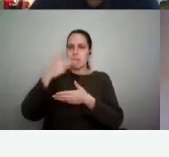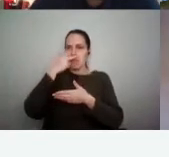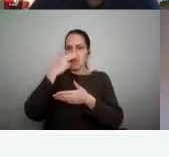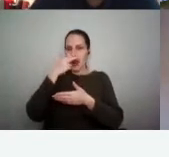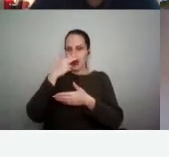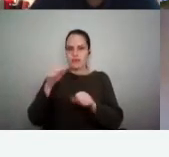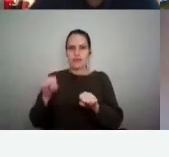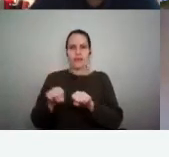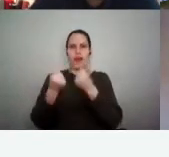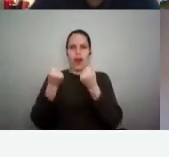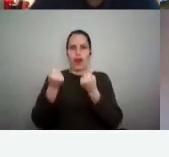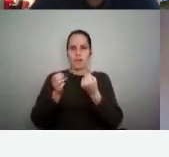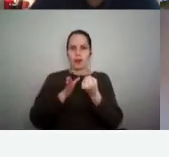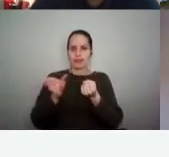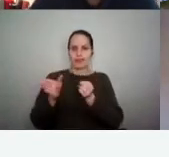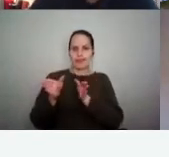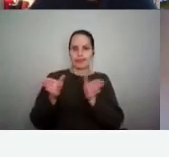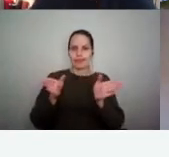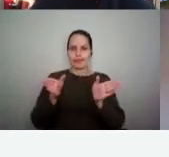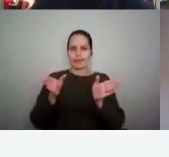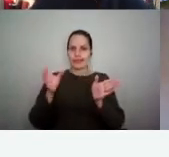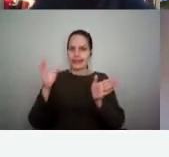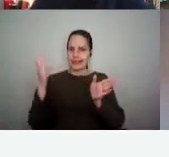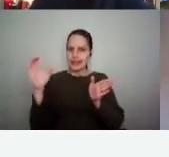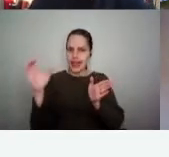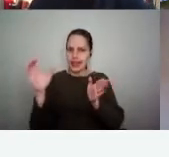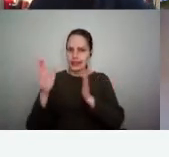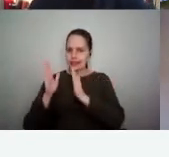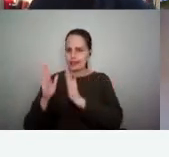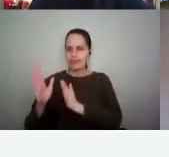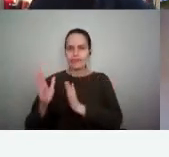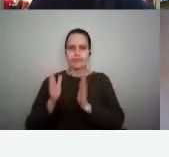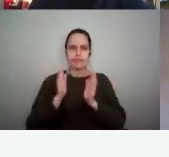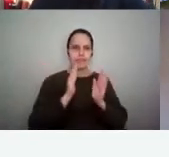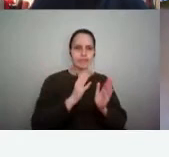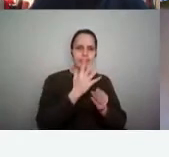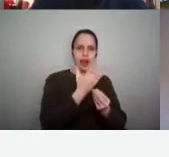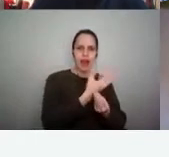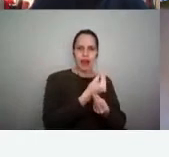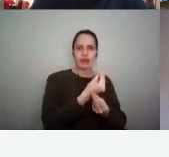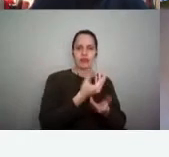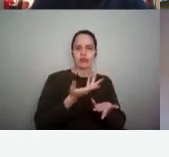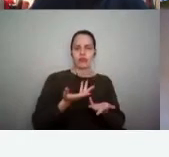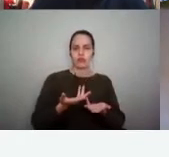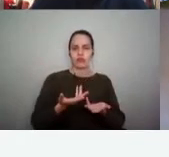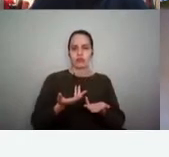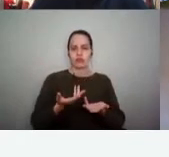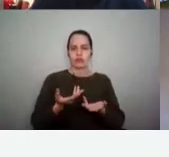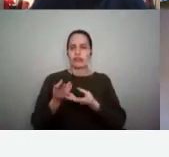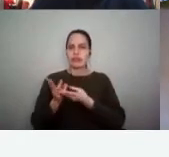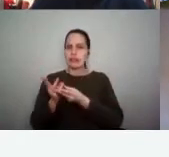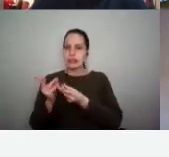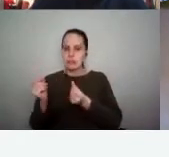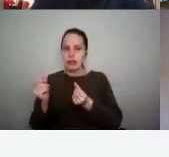digamos assim, né, entre ciência e arte, né, entre sensibilidade e conhecimento científico.